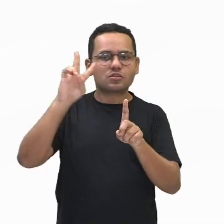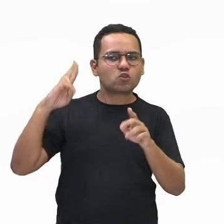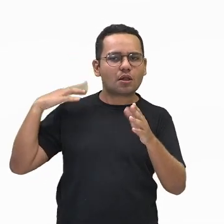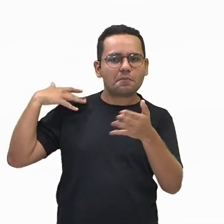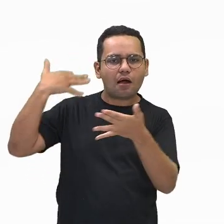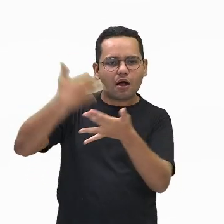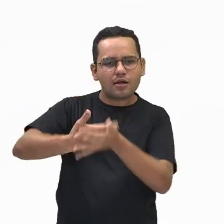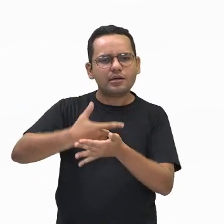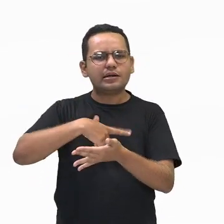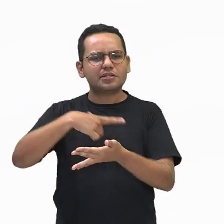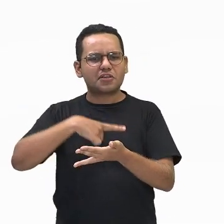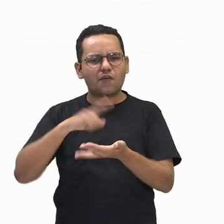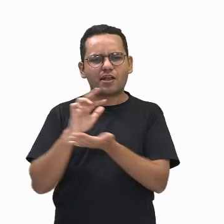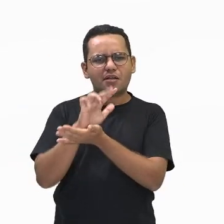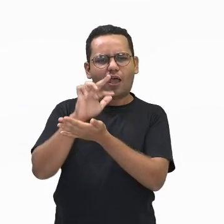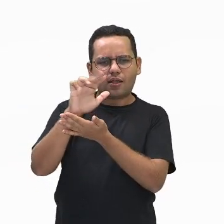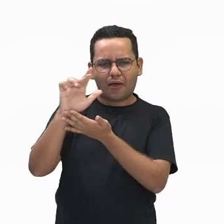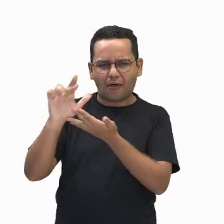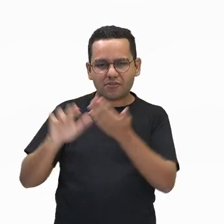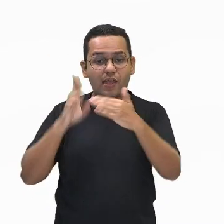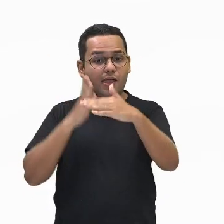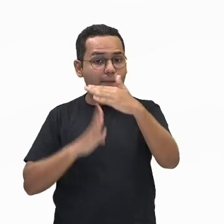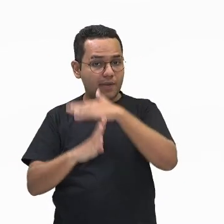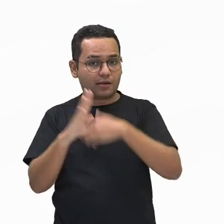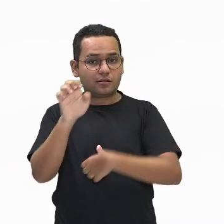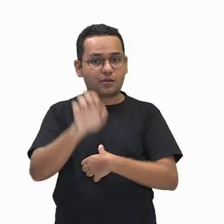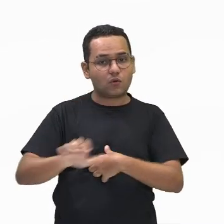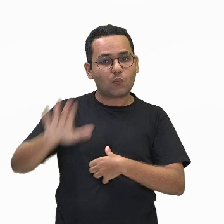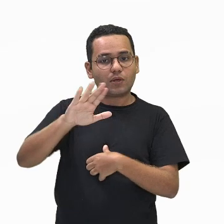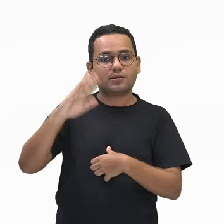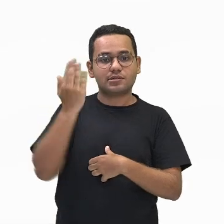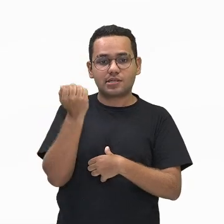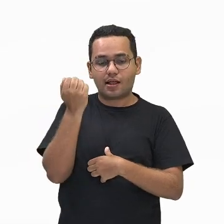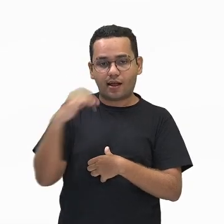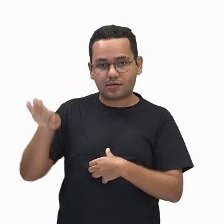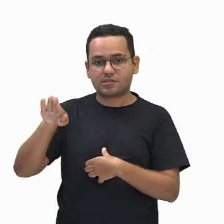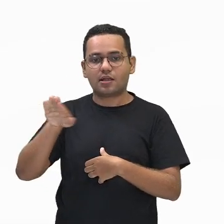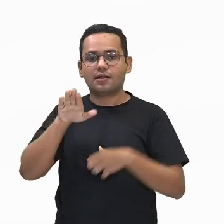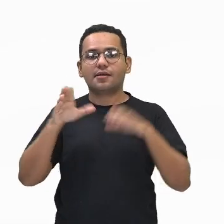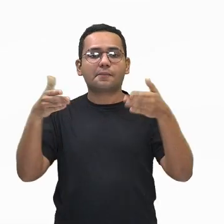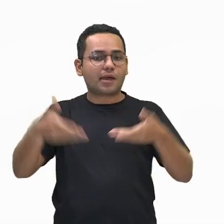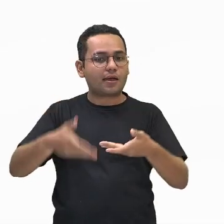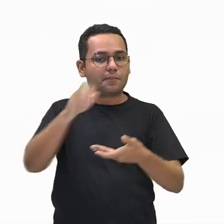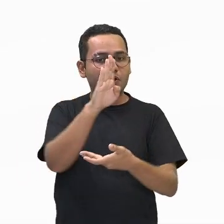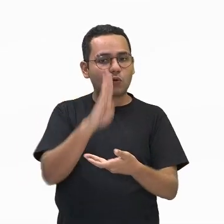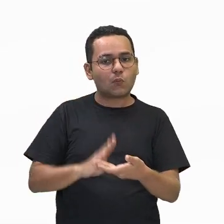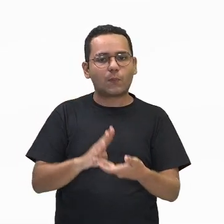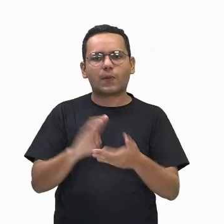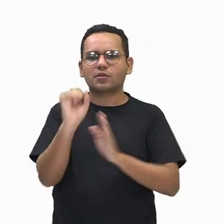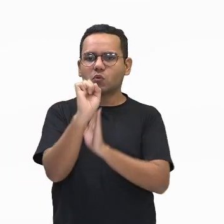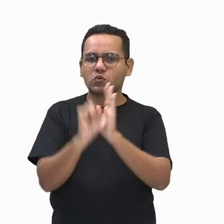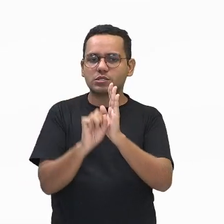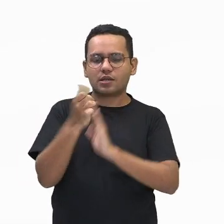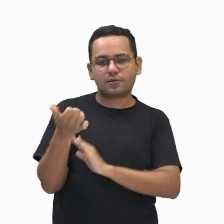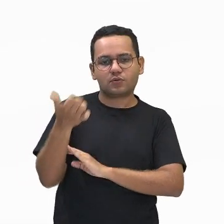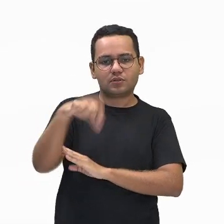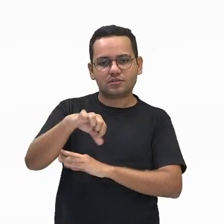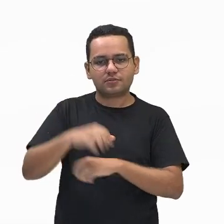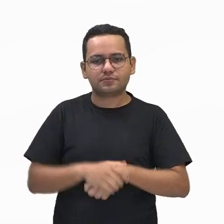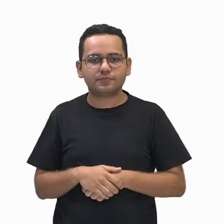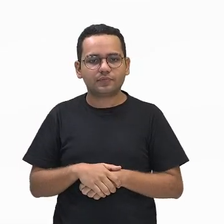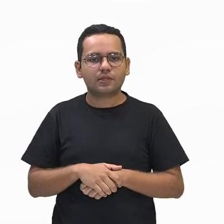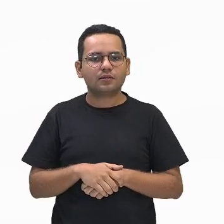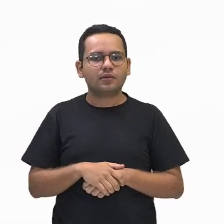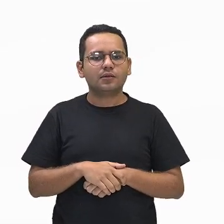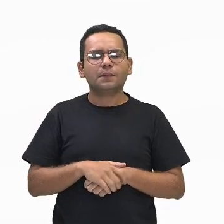imigrantes europeus e asiáticos que vieram para o Brasil, especialmente a partir do século XIX, que